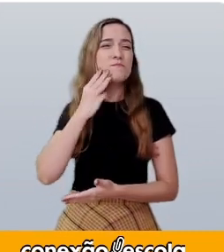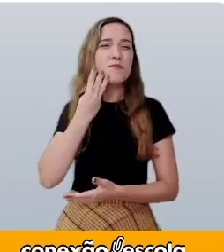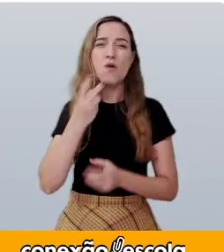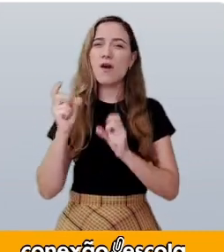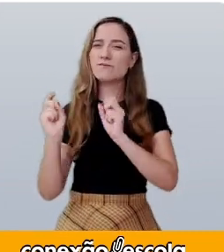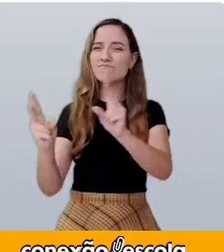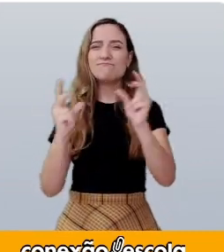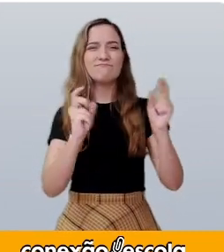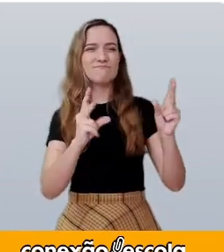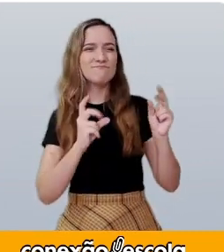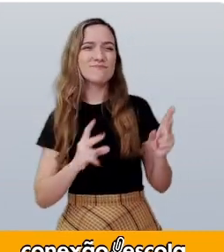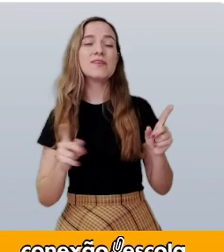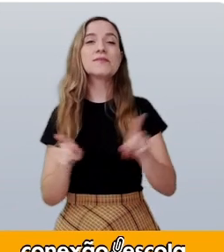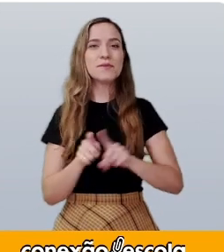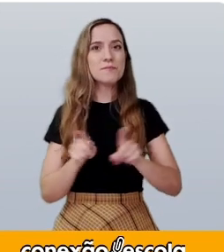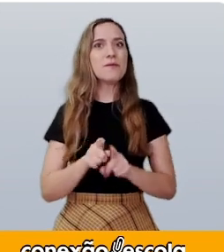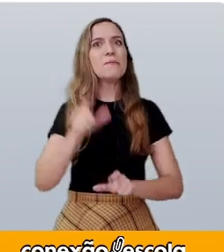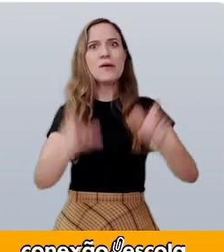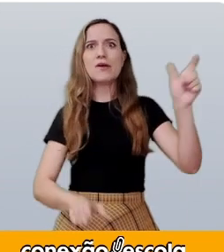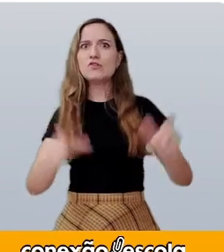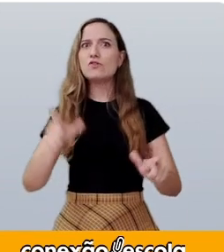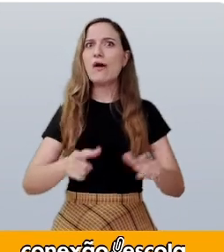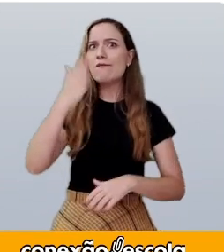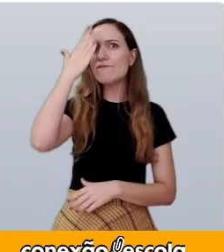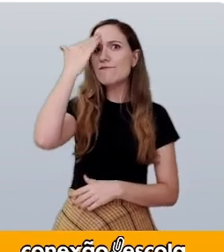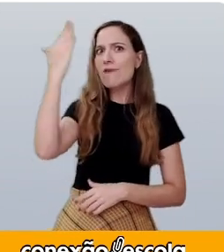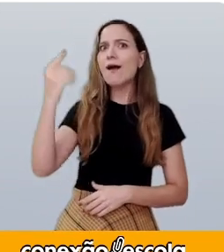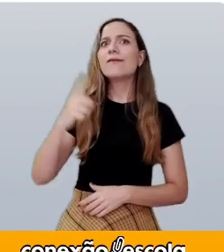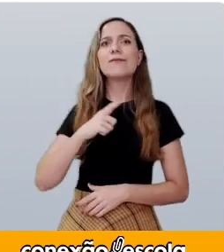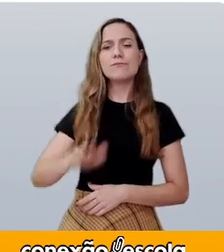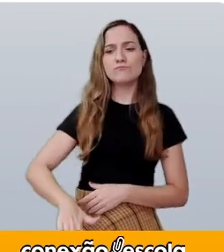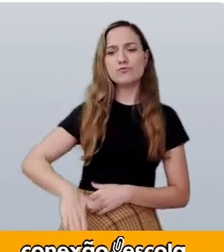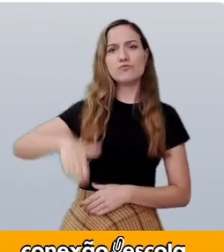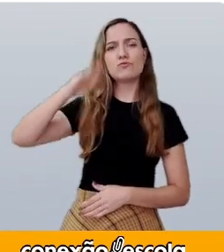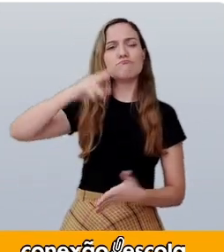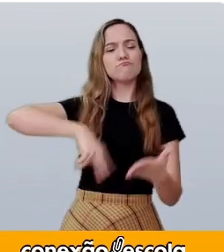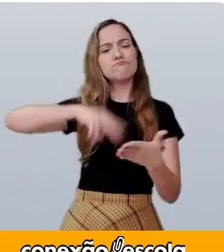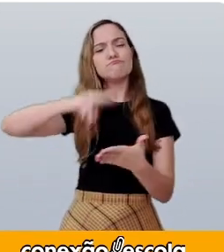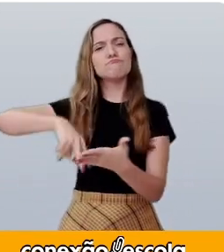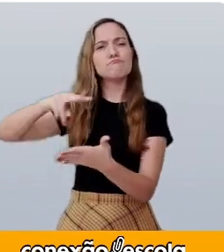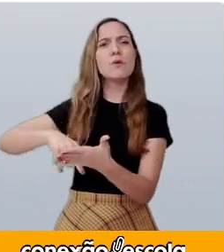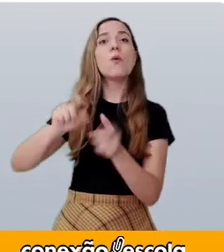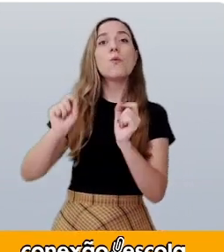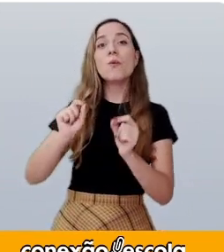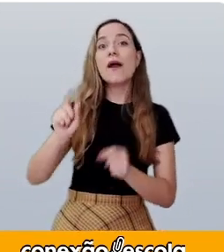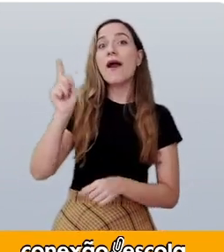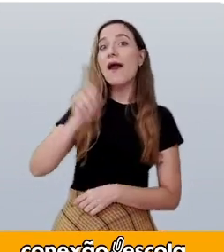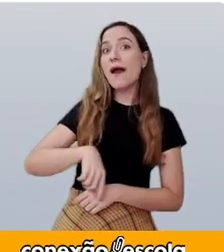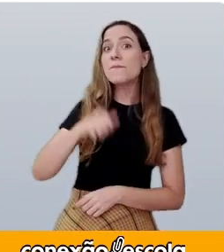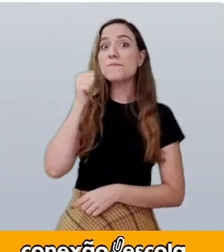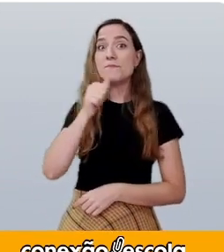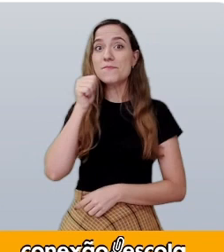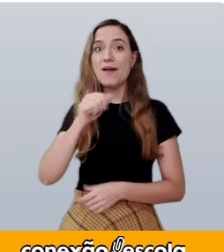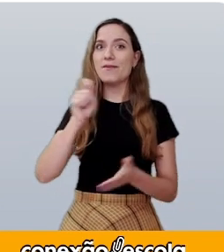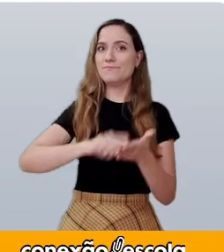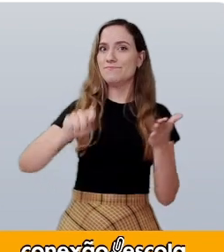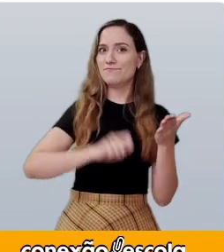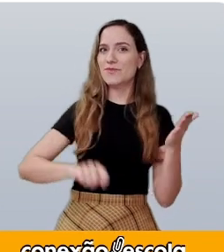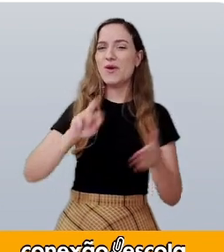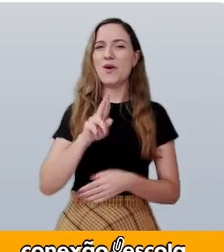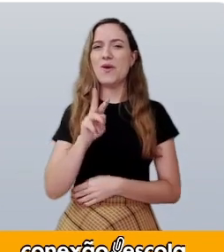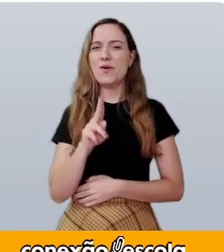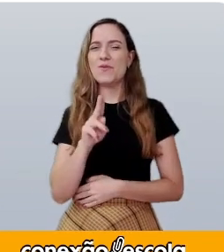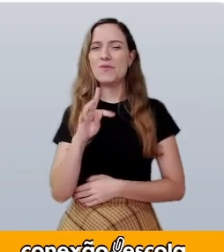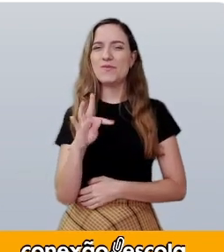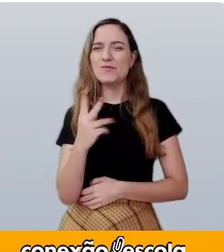vendidos e milhares de fãs que cresceram lendo as histórias da escritora Ruth Rocha. Ela é a convidada do